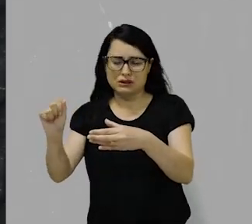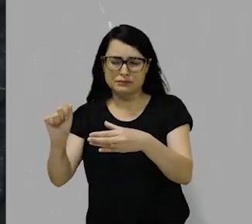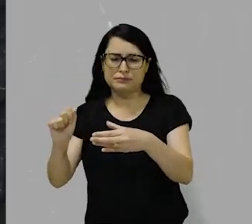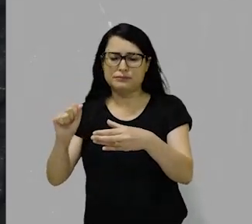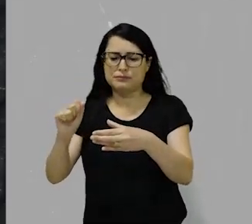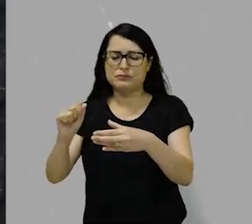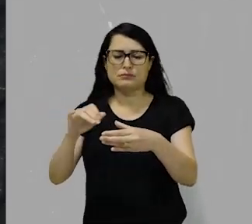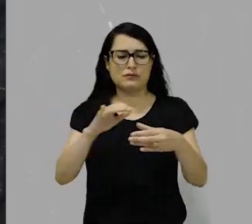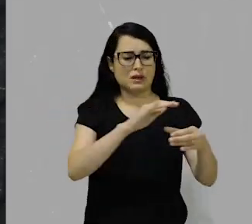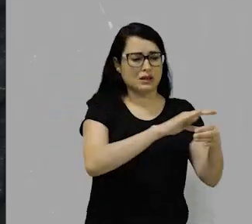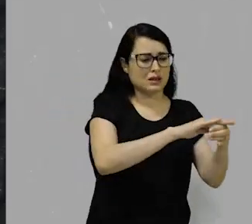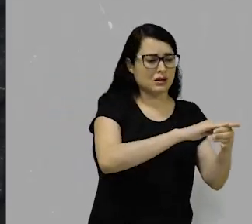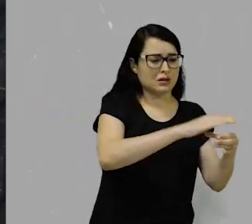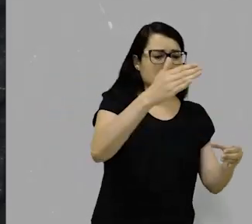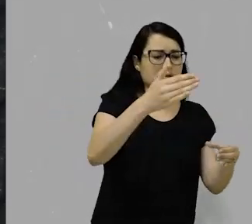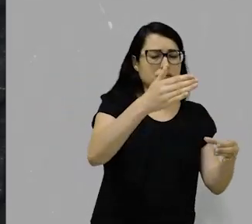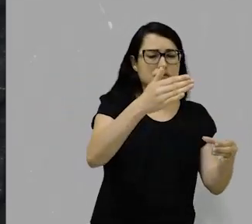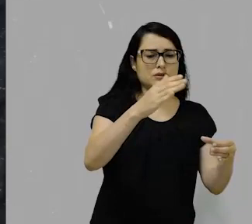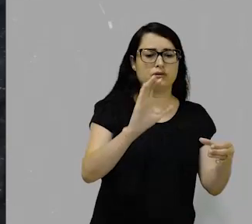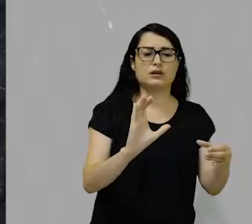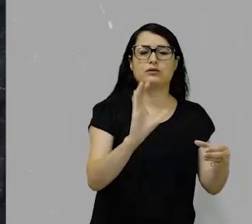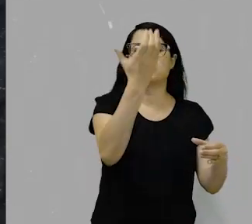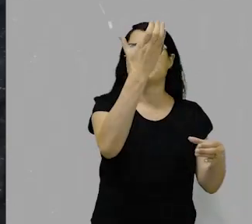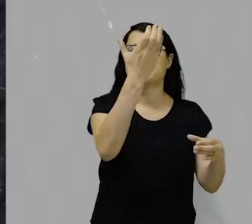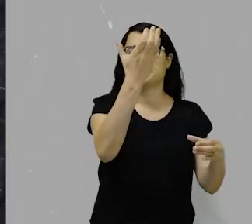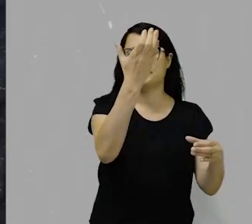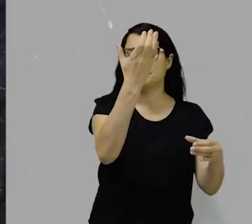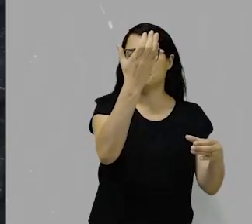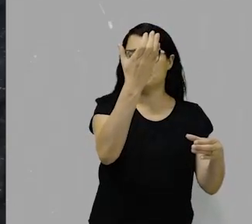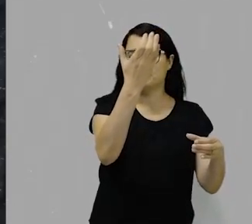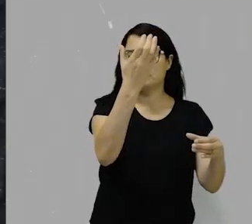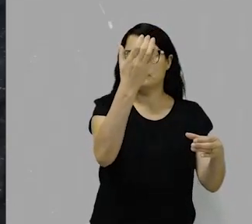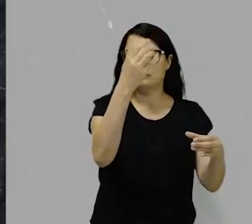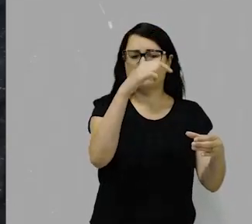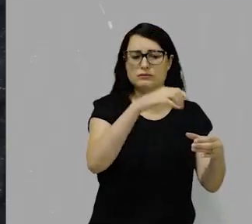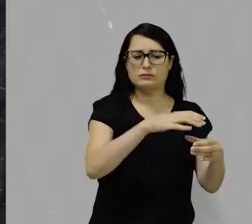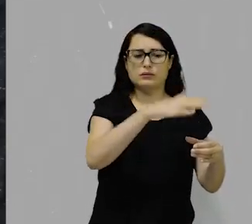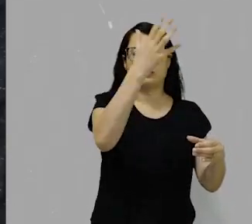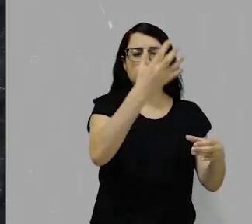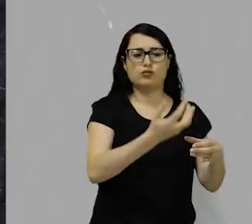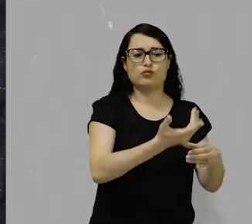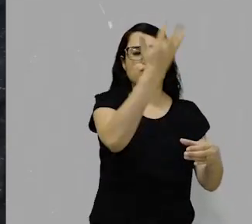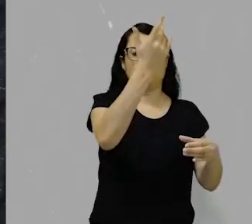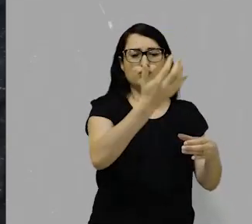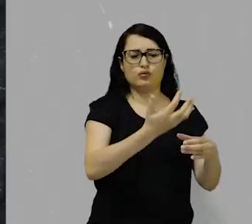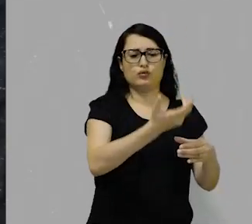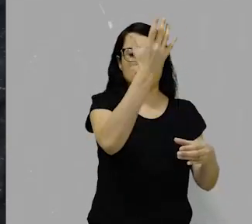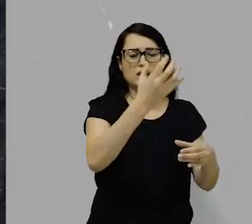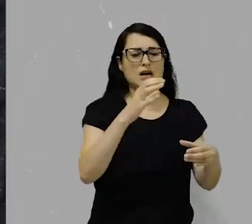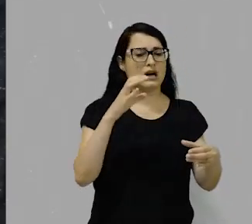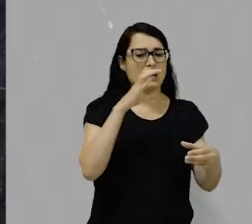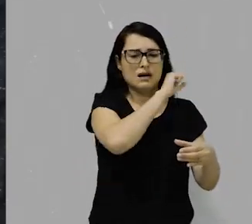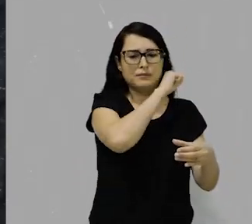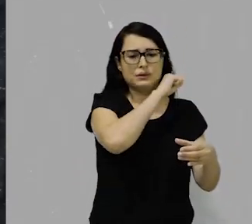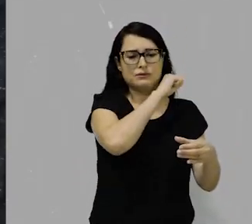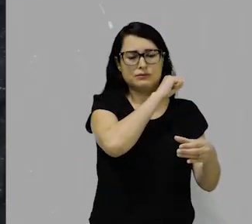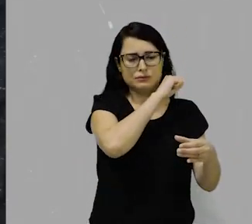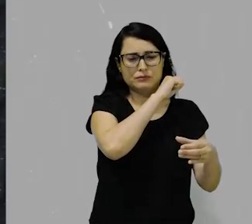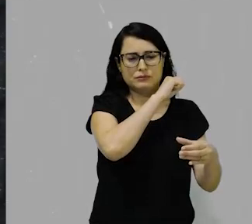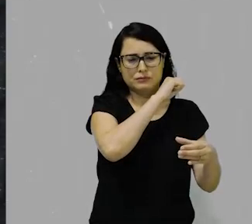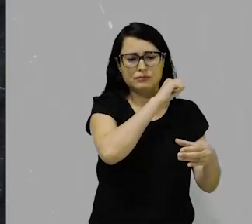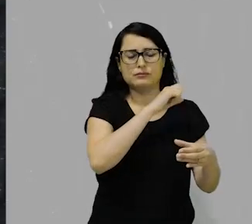tirar a tampa de uma vez, o que vai acontecer relativo com esse vapor? Vai subir rapidamente, né,